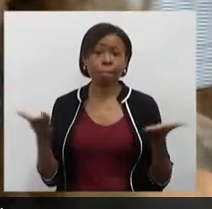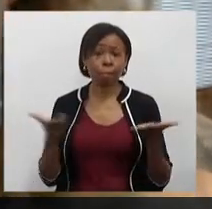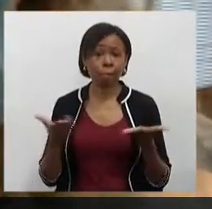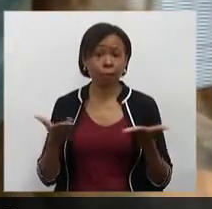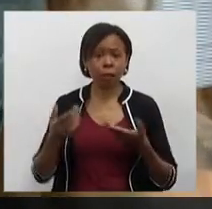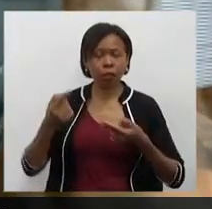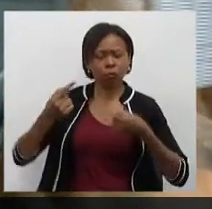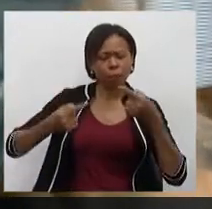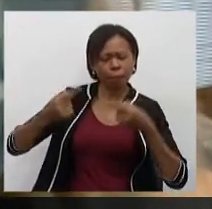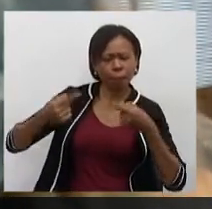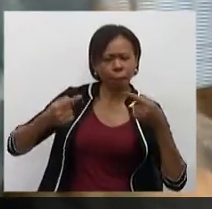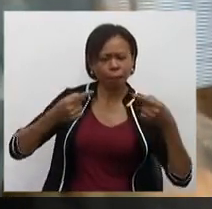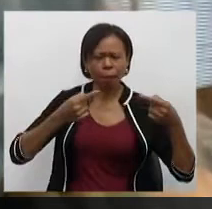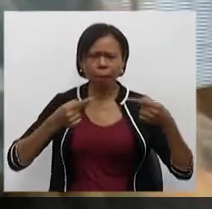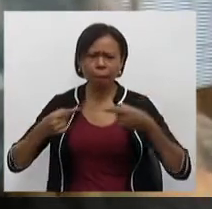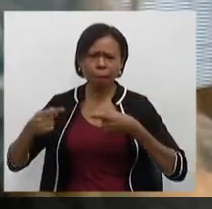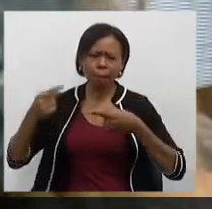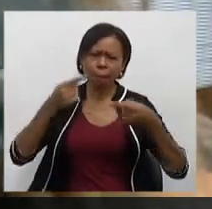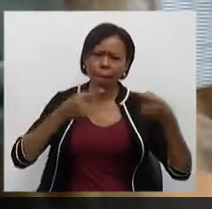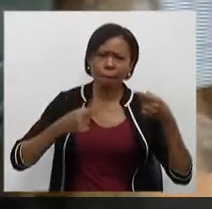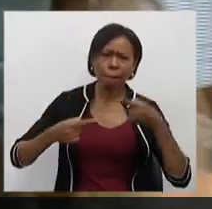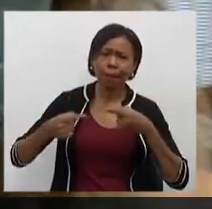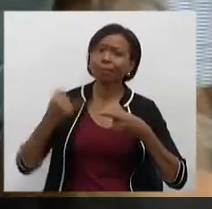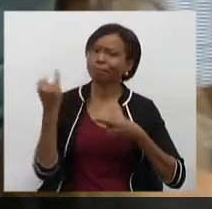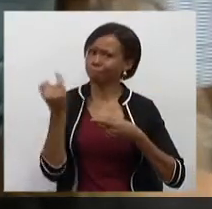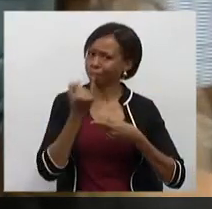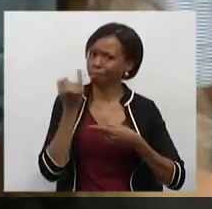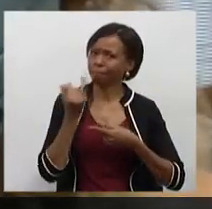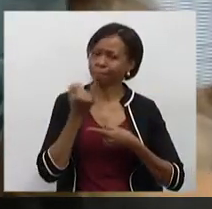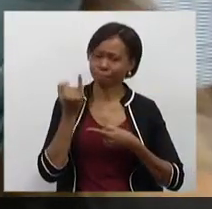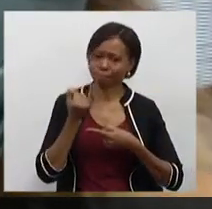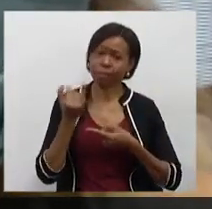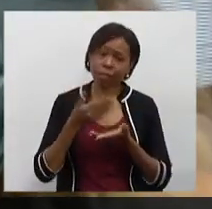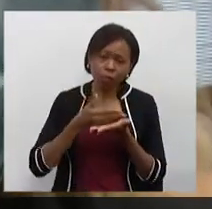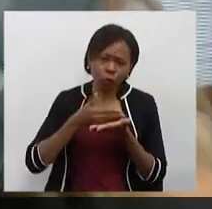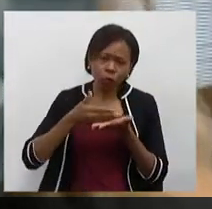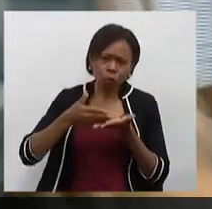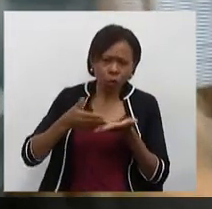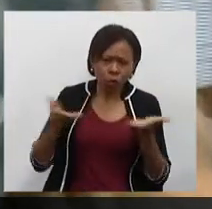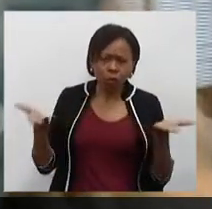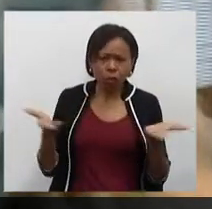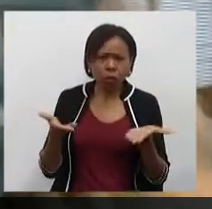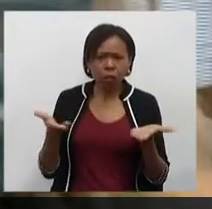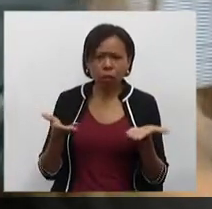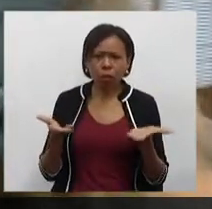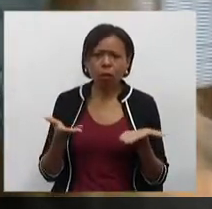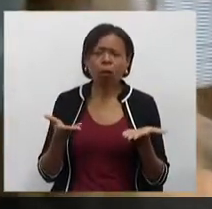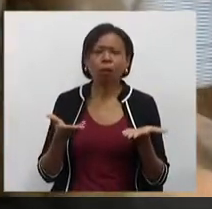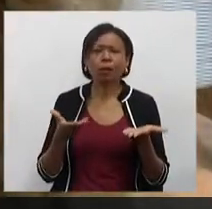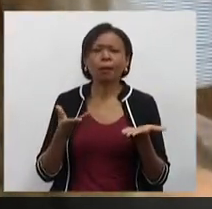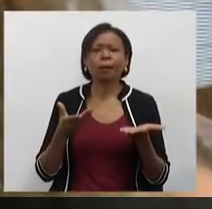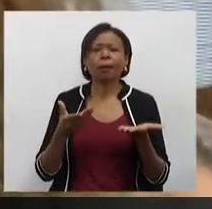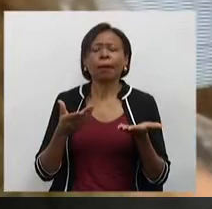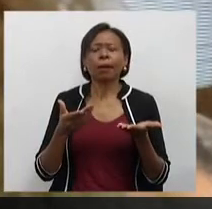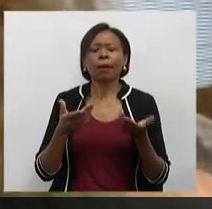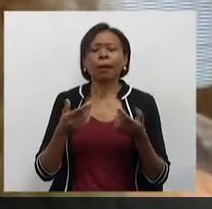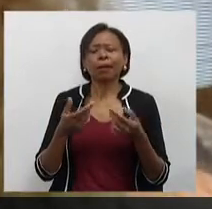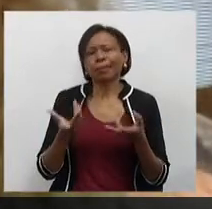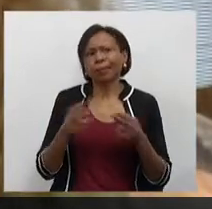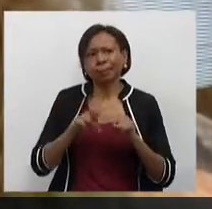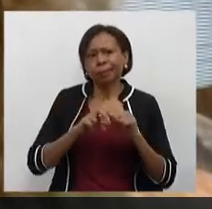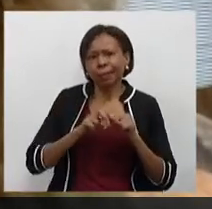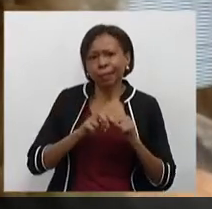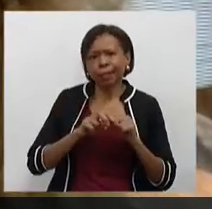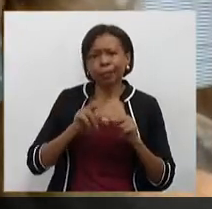hoje, visto que nesses momentos iniciais, né, com envio escalonado das vacinas, né, para